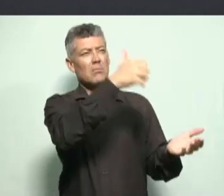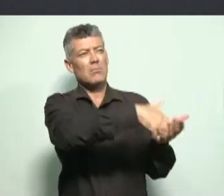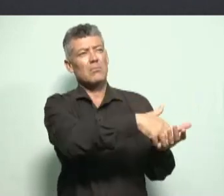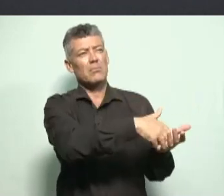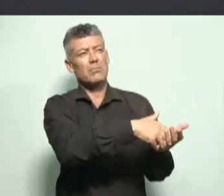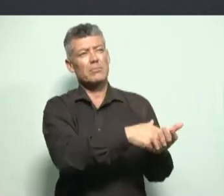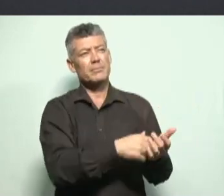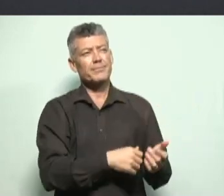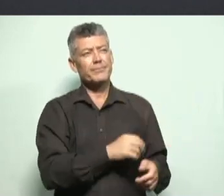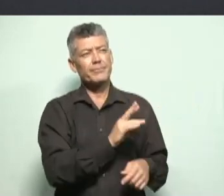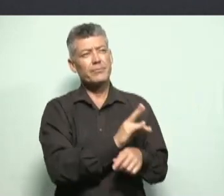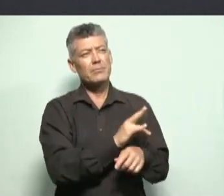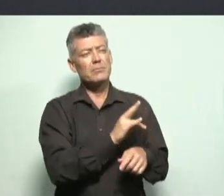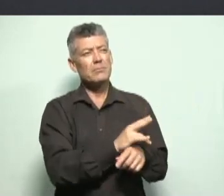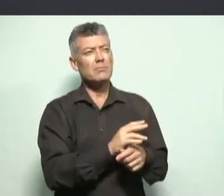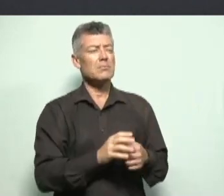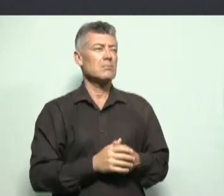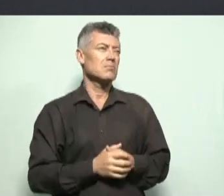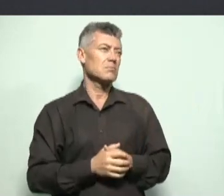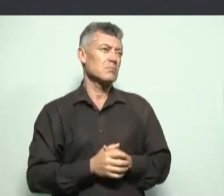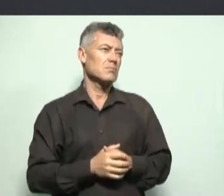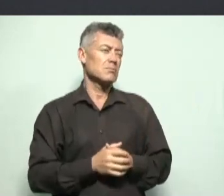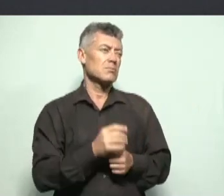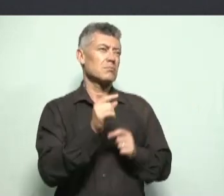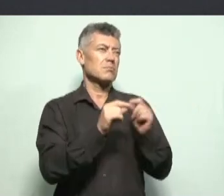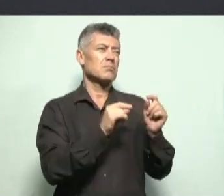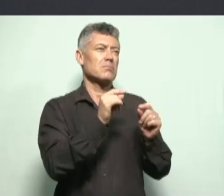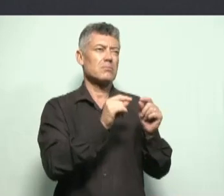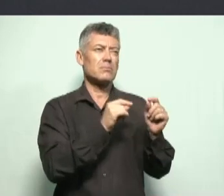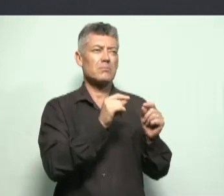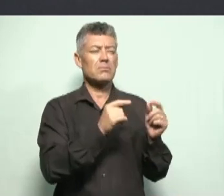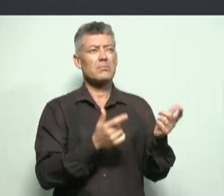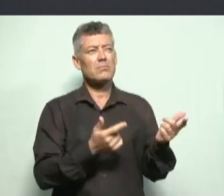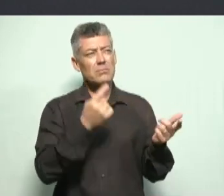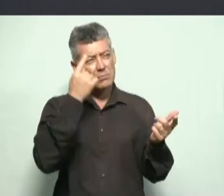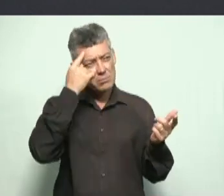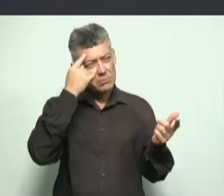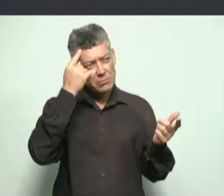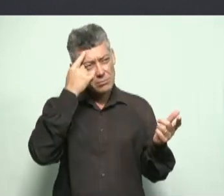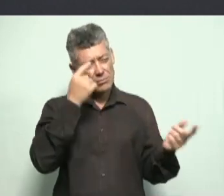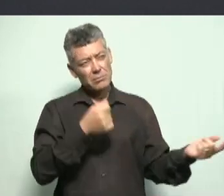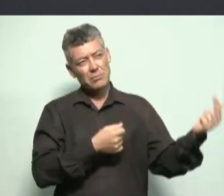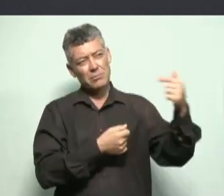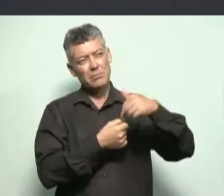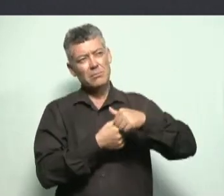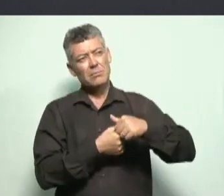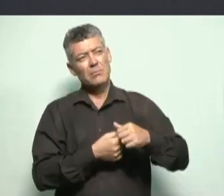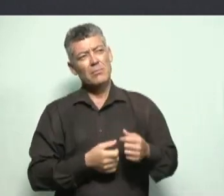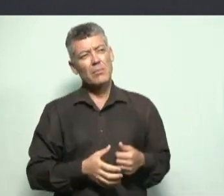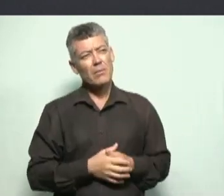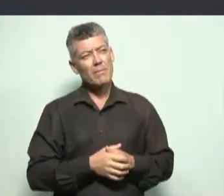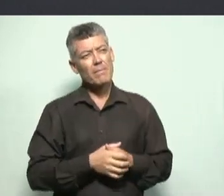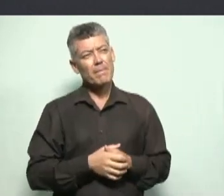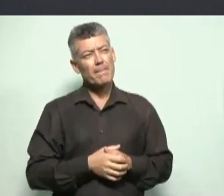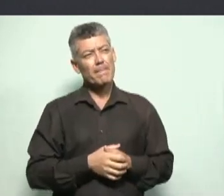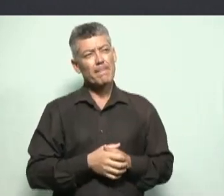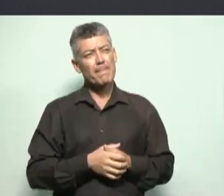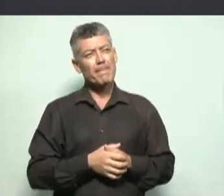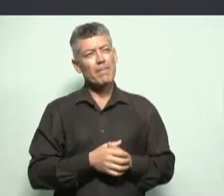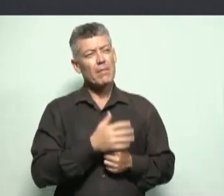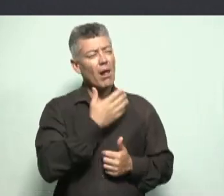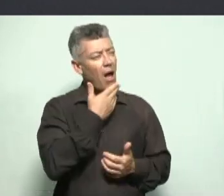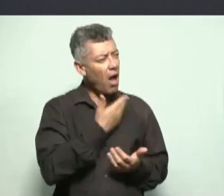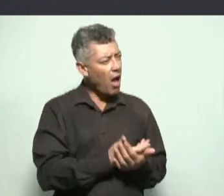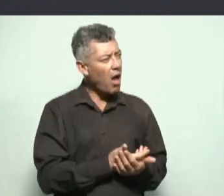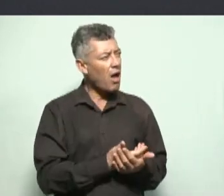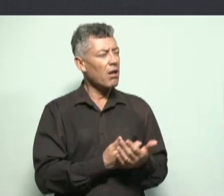Agora, para ver quem cantando, dançando, se rebolando, de uma forma mais escandalosa